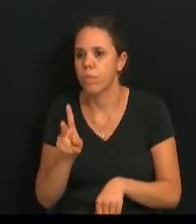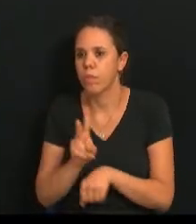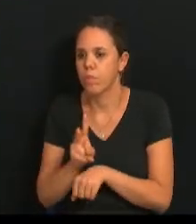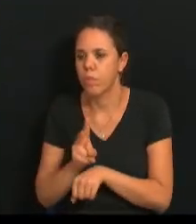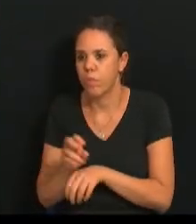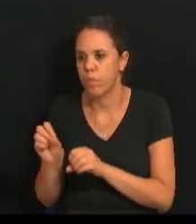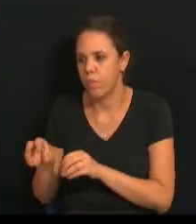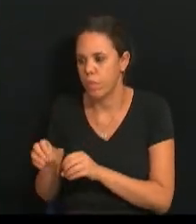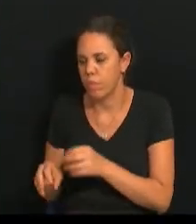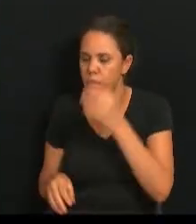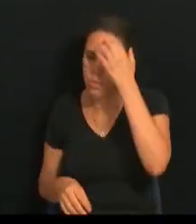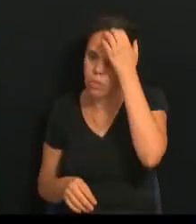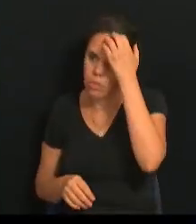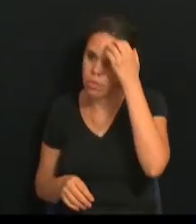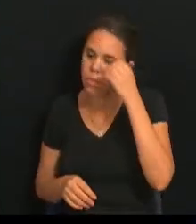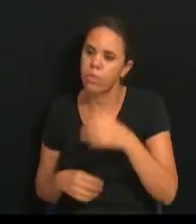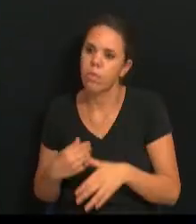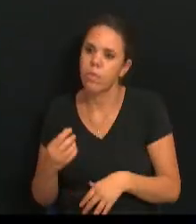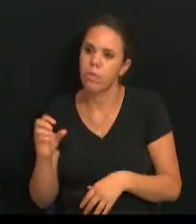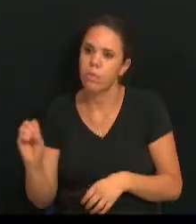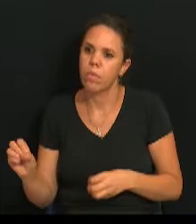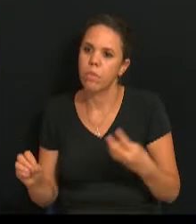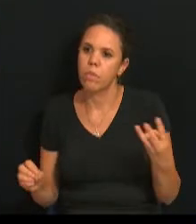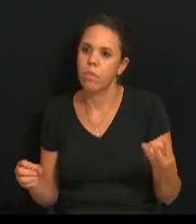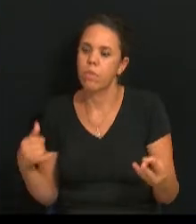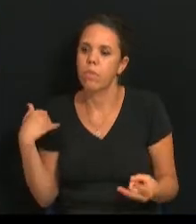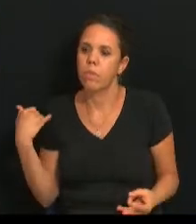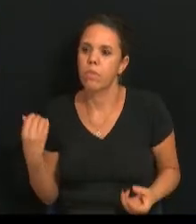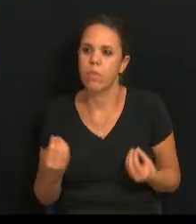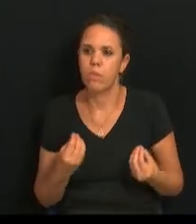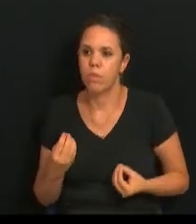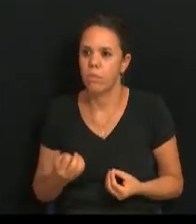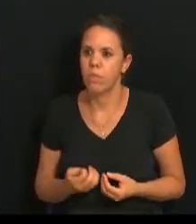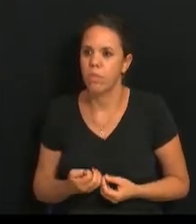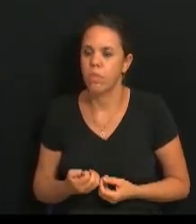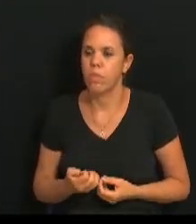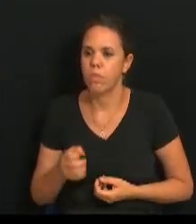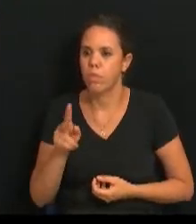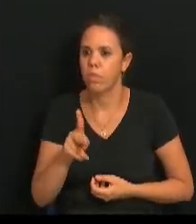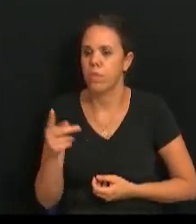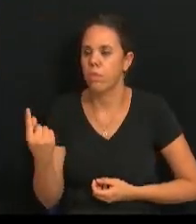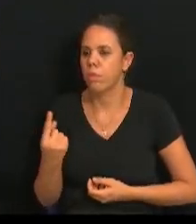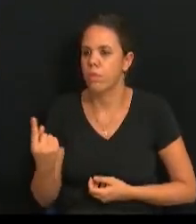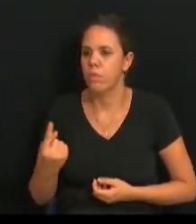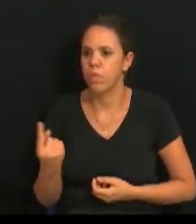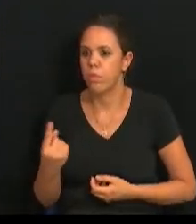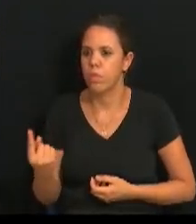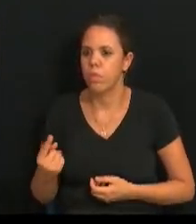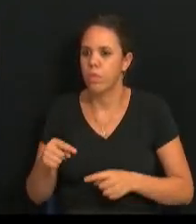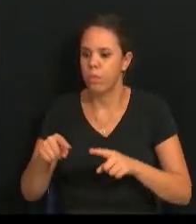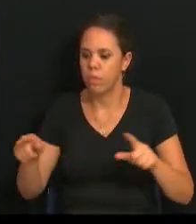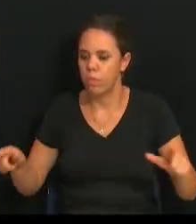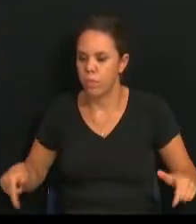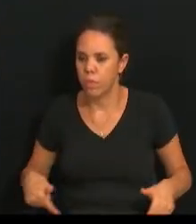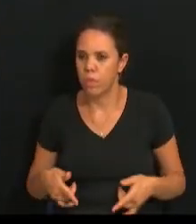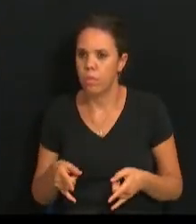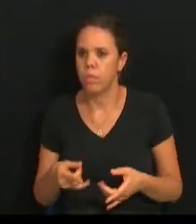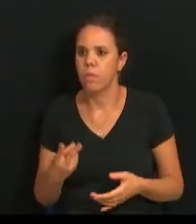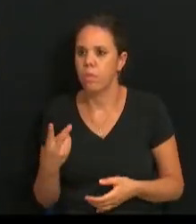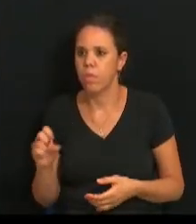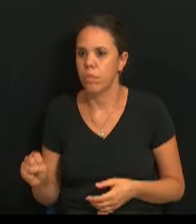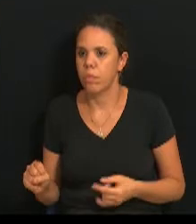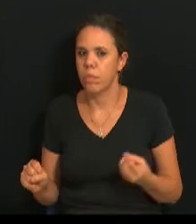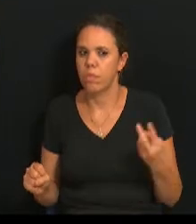né? É na educação infantil de 0 a 3 anos. Não tem como o professor sozinho cuidar num berçário de 28 a